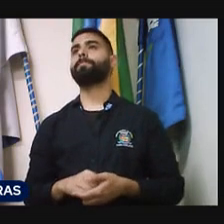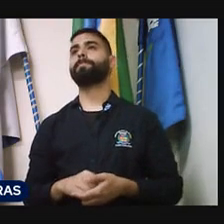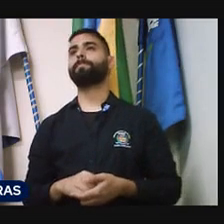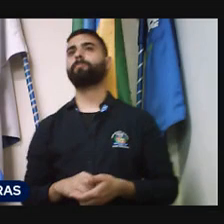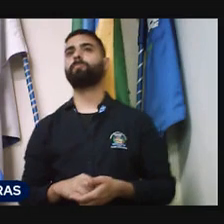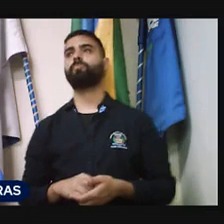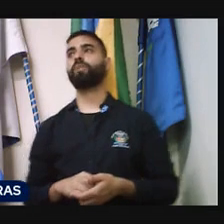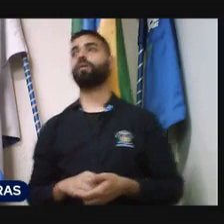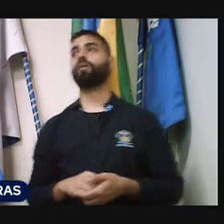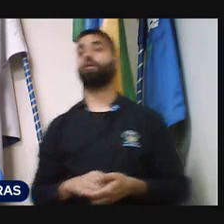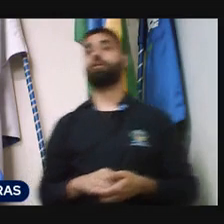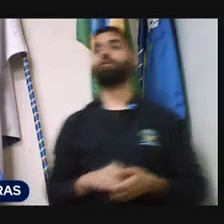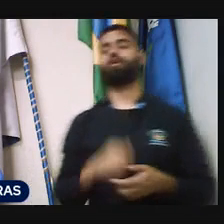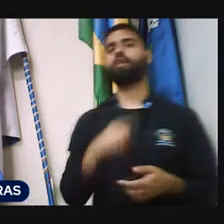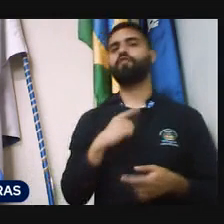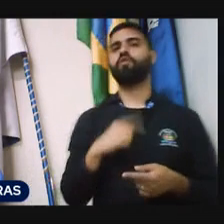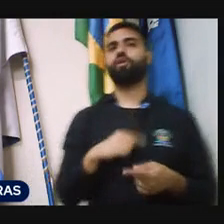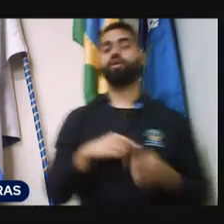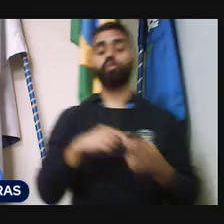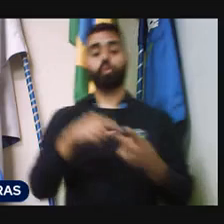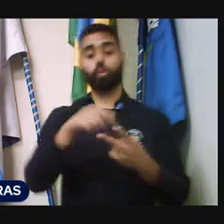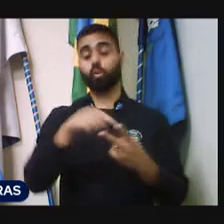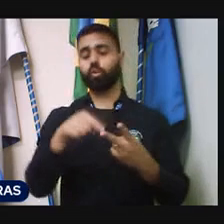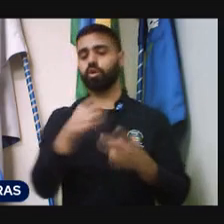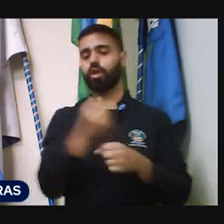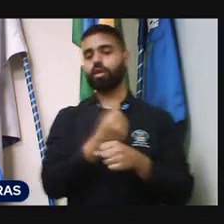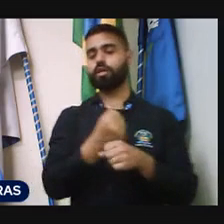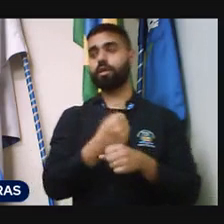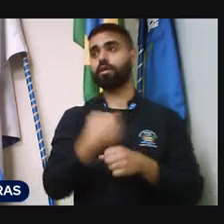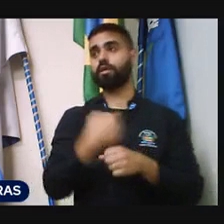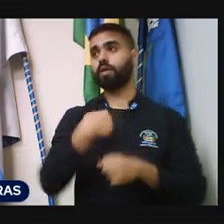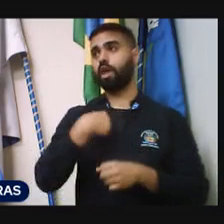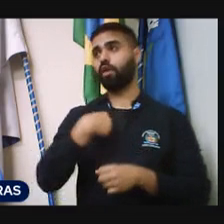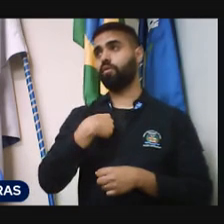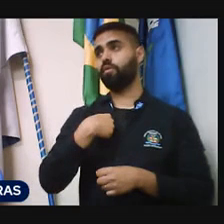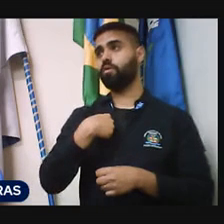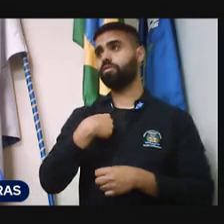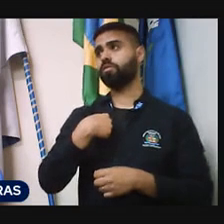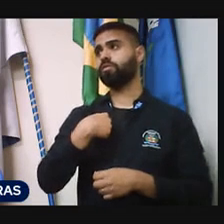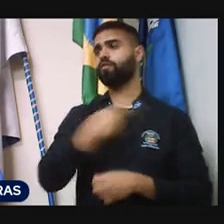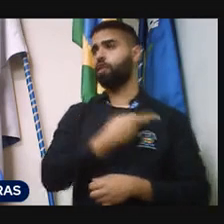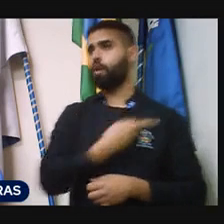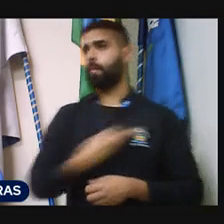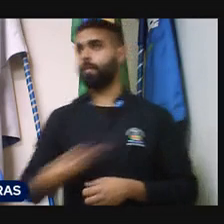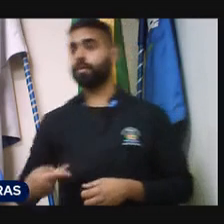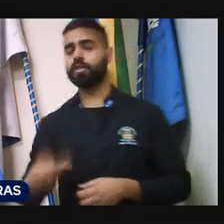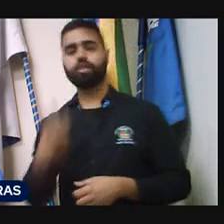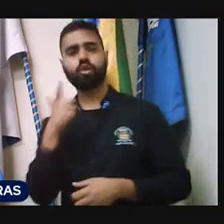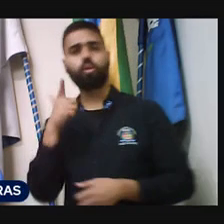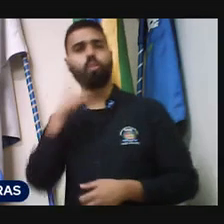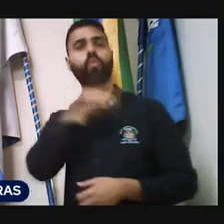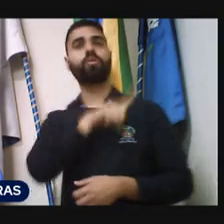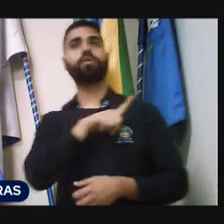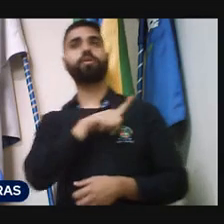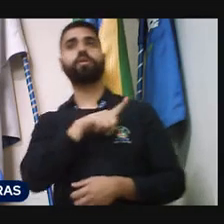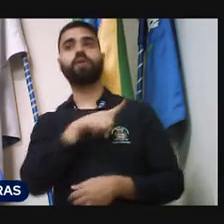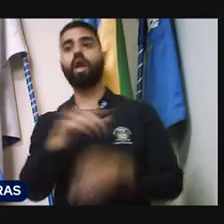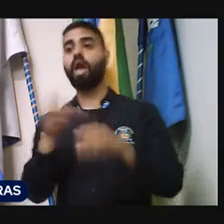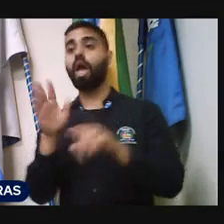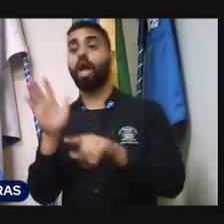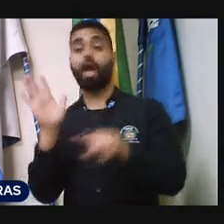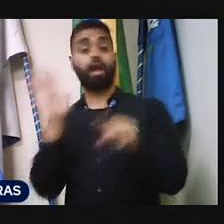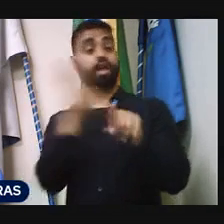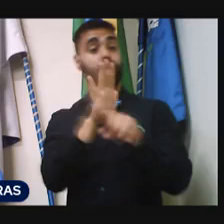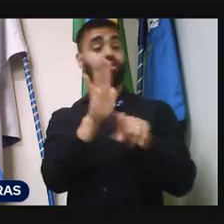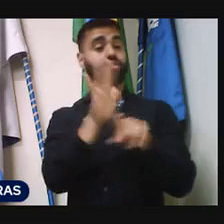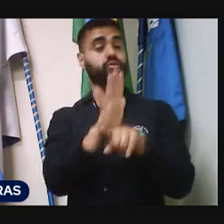tanto no primeiro quanto no segundo ano do meu do da minha presidência que a gente conseguiu é passar para